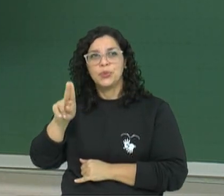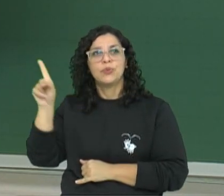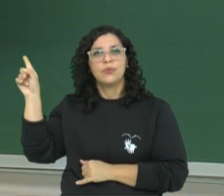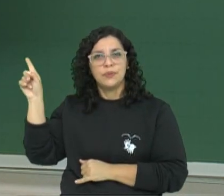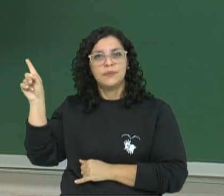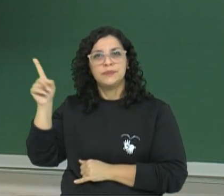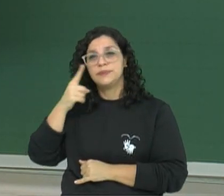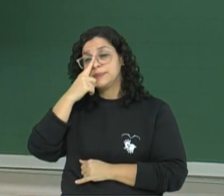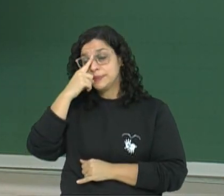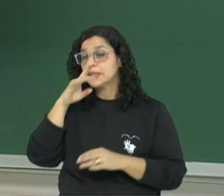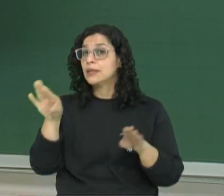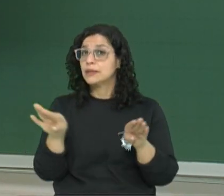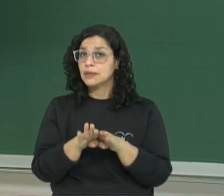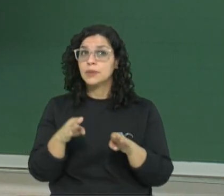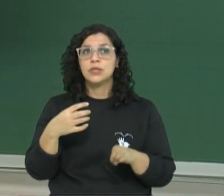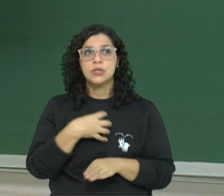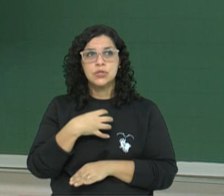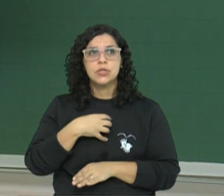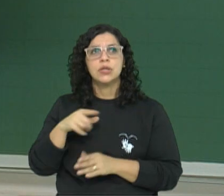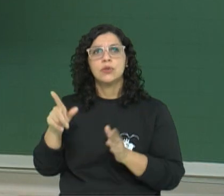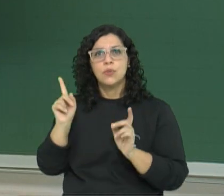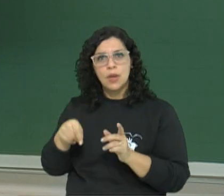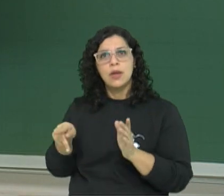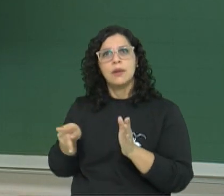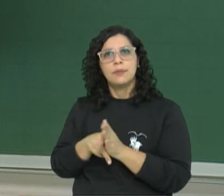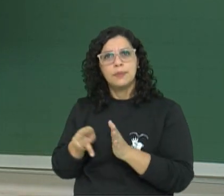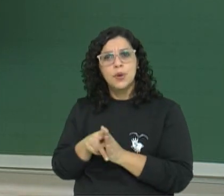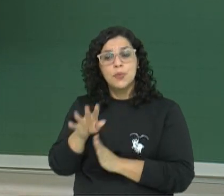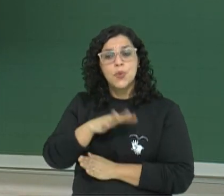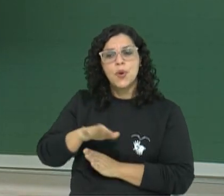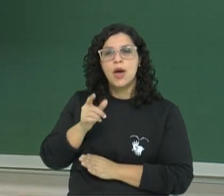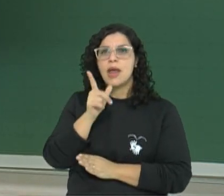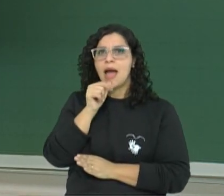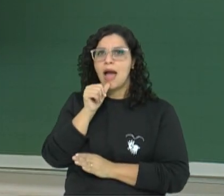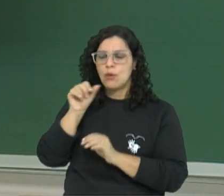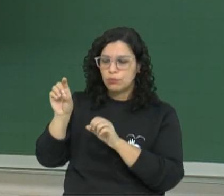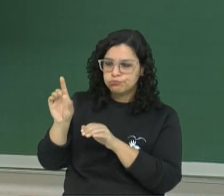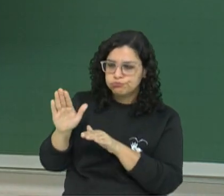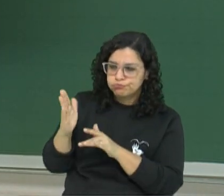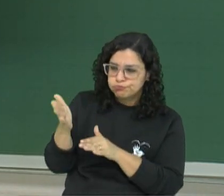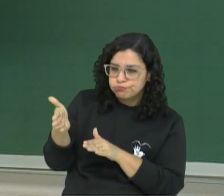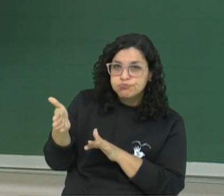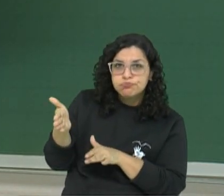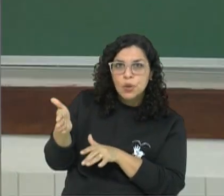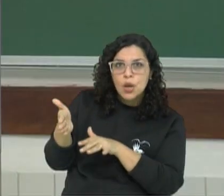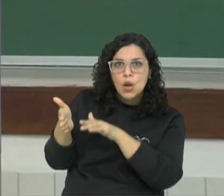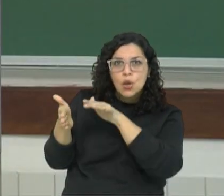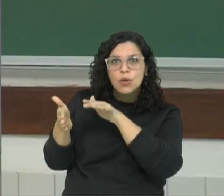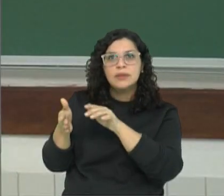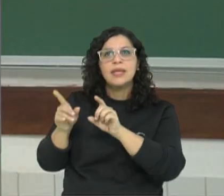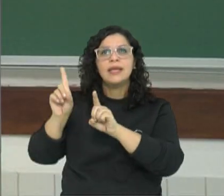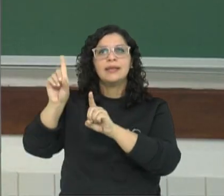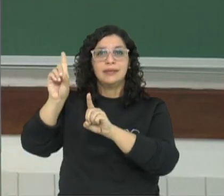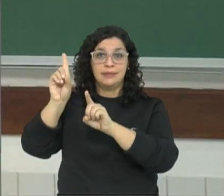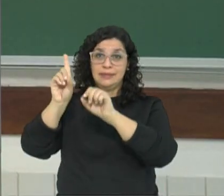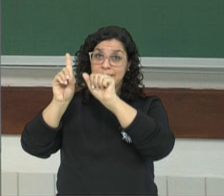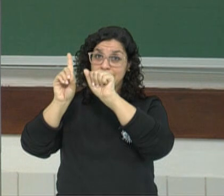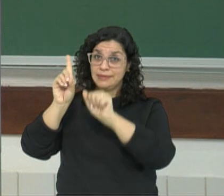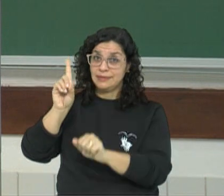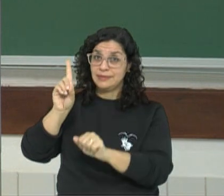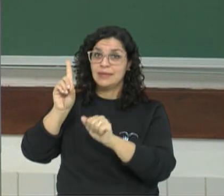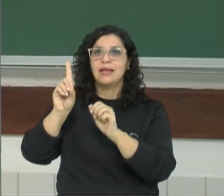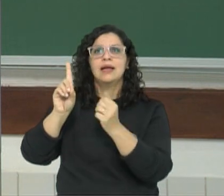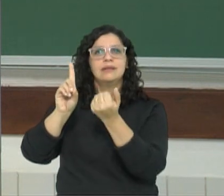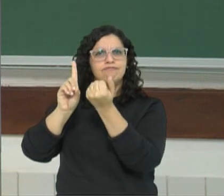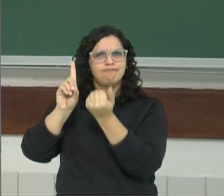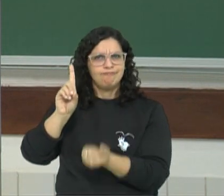Itaipu, né, ela é uma represa, né, que utiliza o sistema de gravidade, certo? Onde com o seu próprio